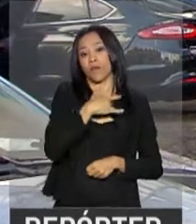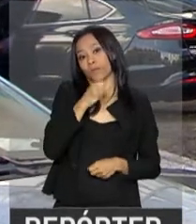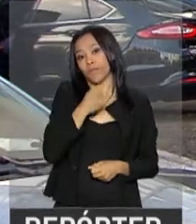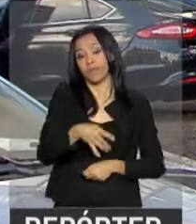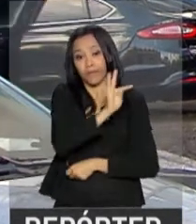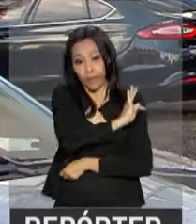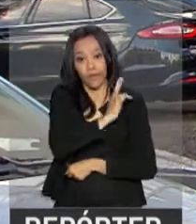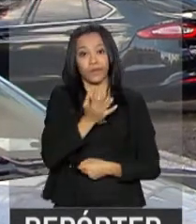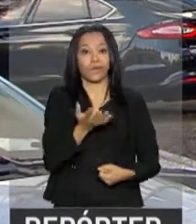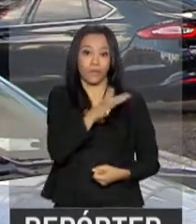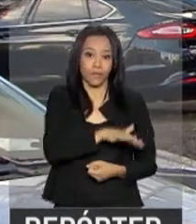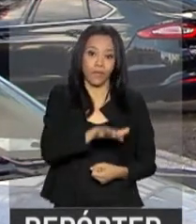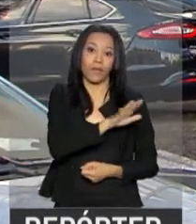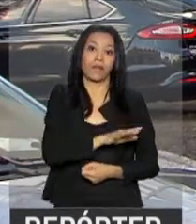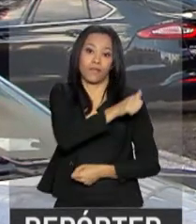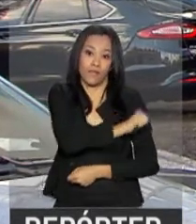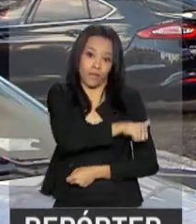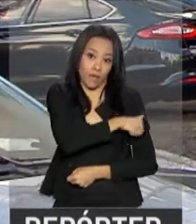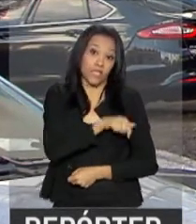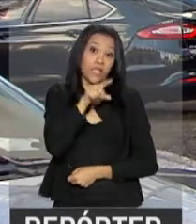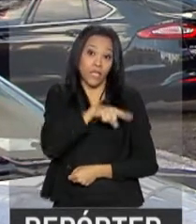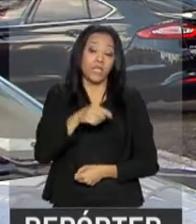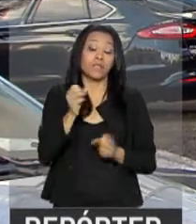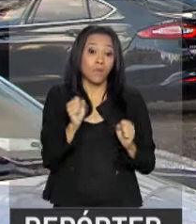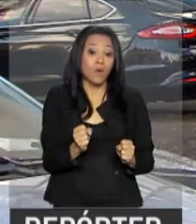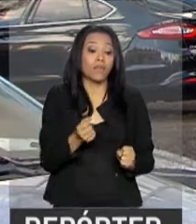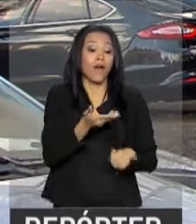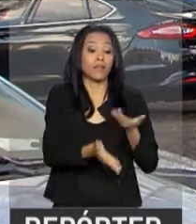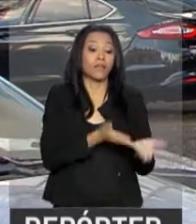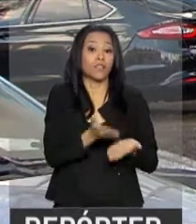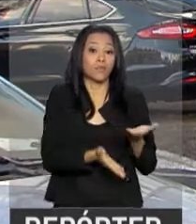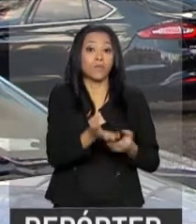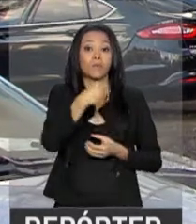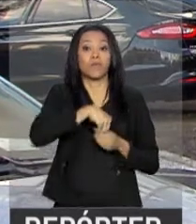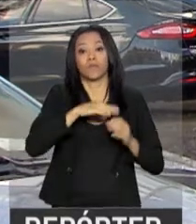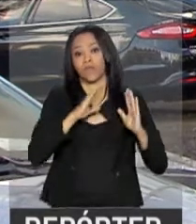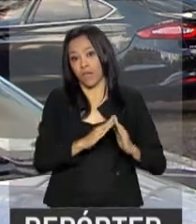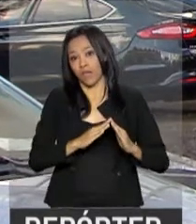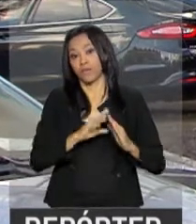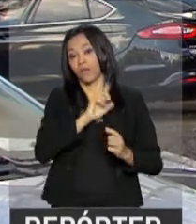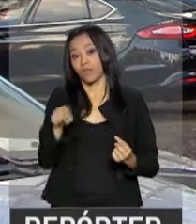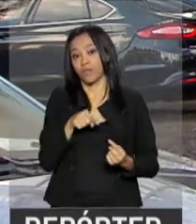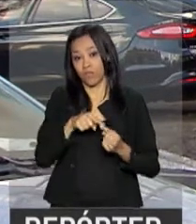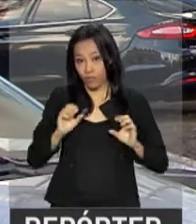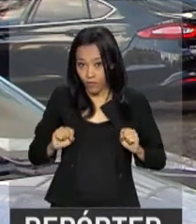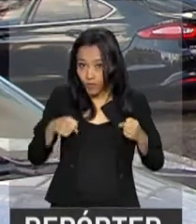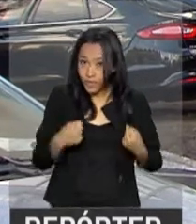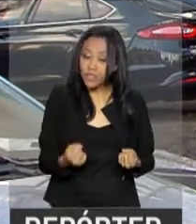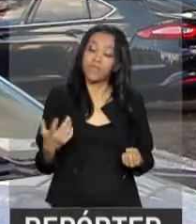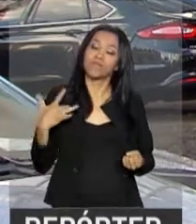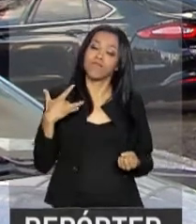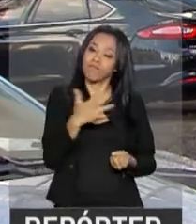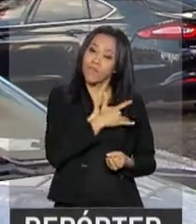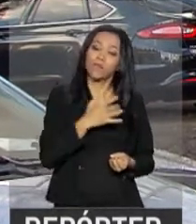enfermagem a idéia é que com isso eles possam fazer atendimentos primários em domicílio fortalecendo a promoção da saúde ea